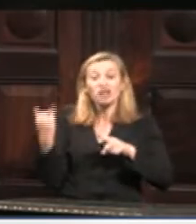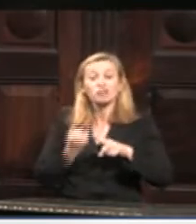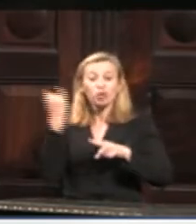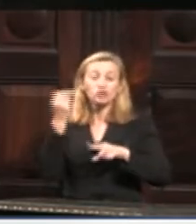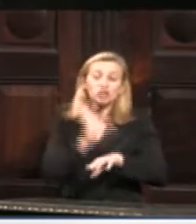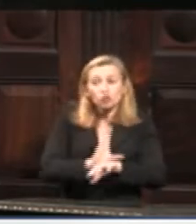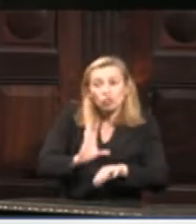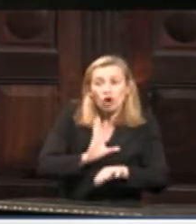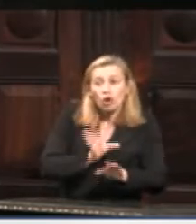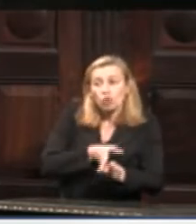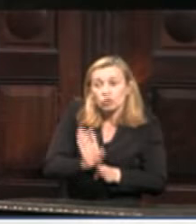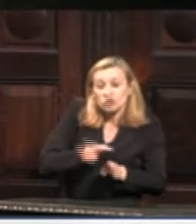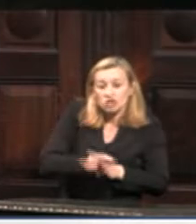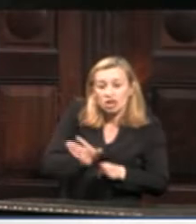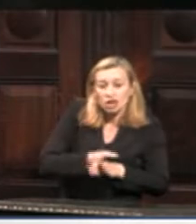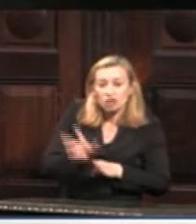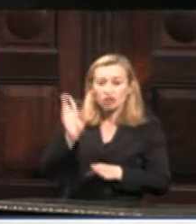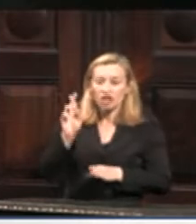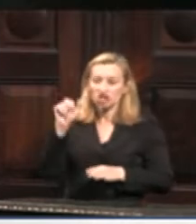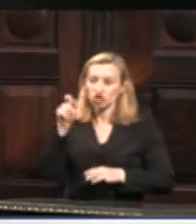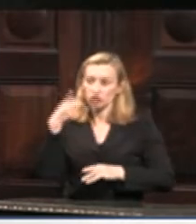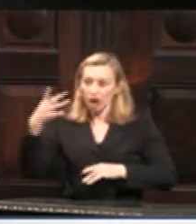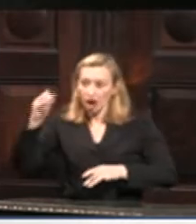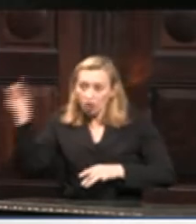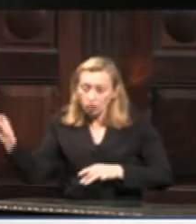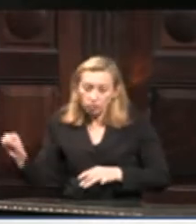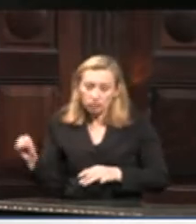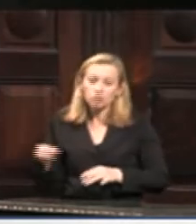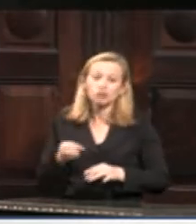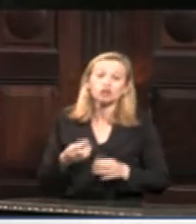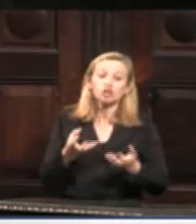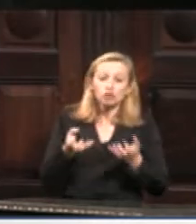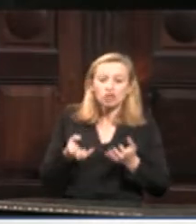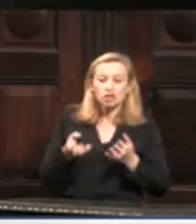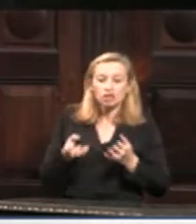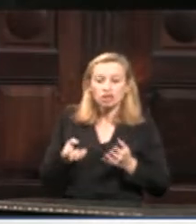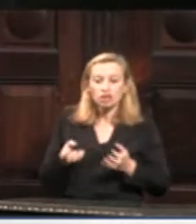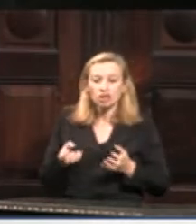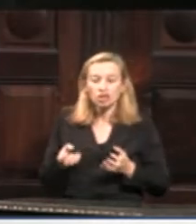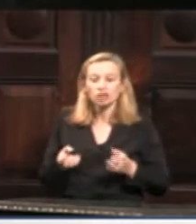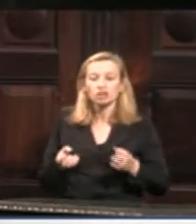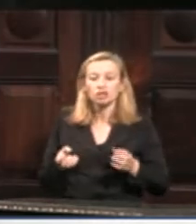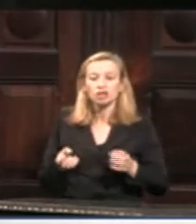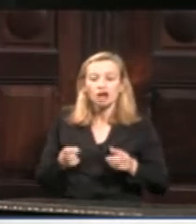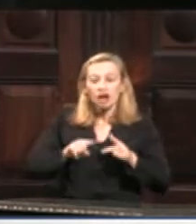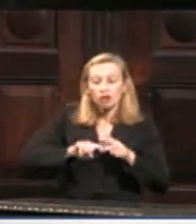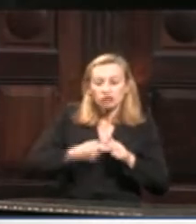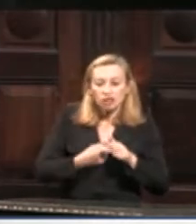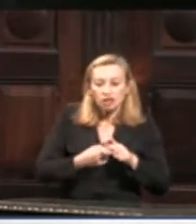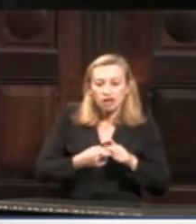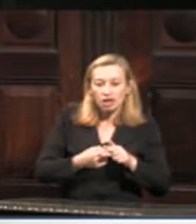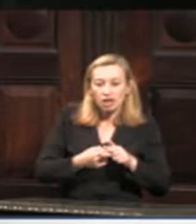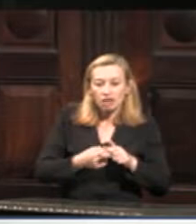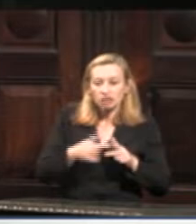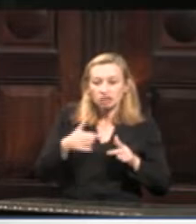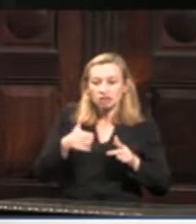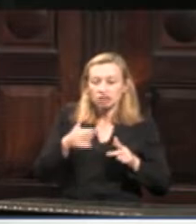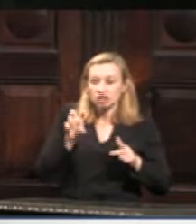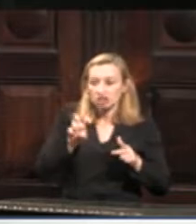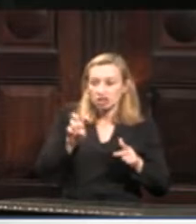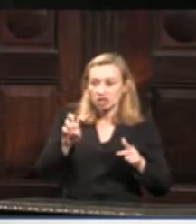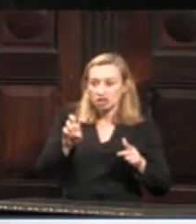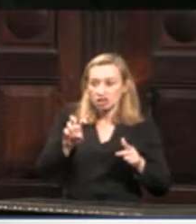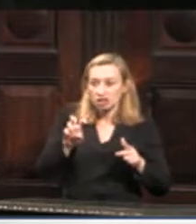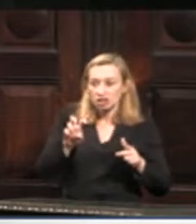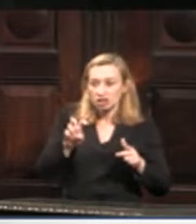Regional de Biblioteconomia da 7ª Região. Então eu queria fazer essa emenda ao artigo 7º, alterando o caput de 15 para 16 membros